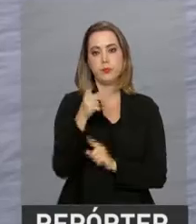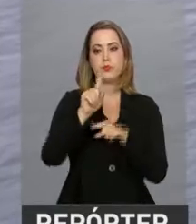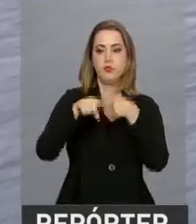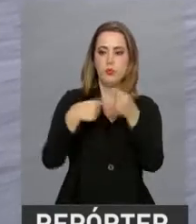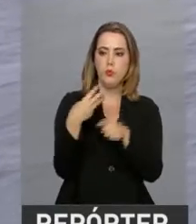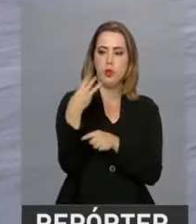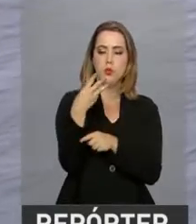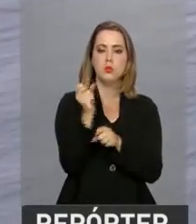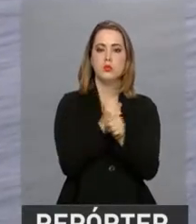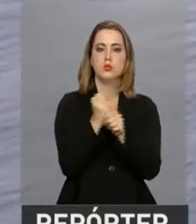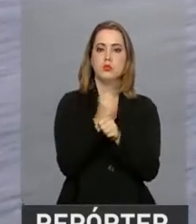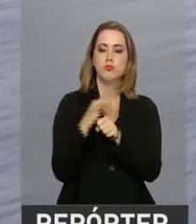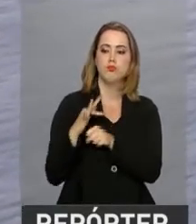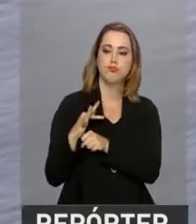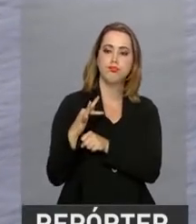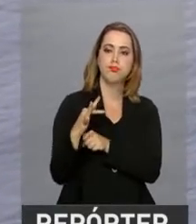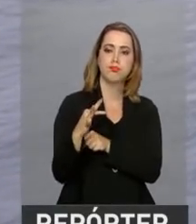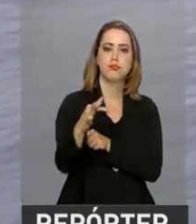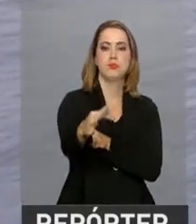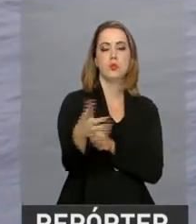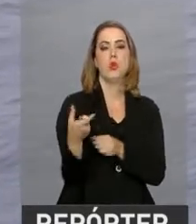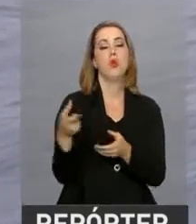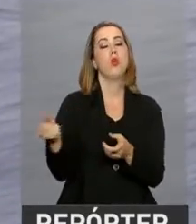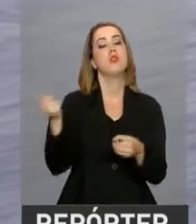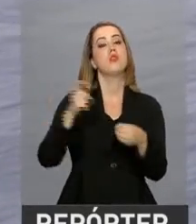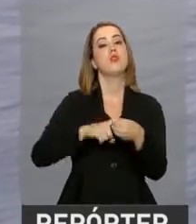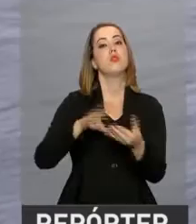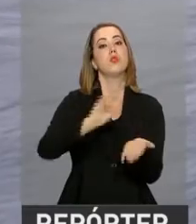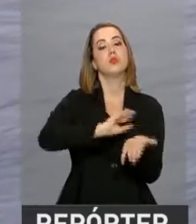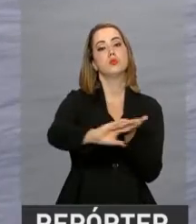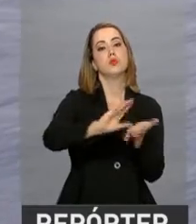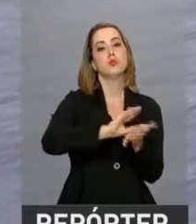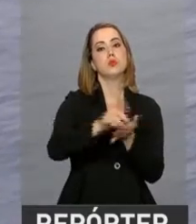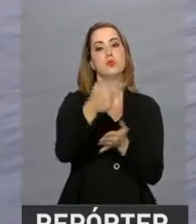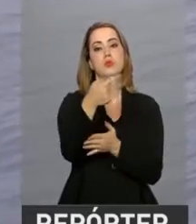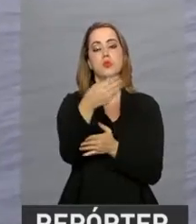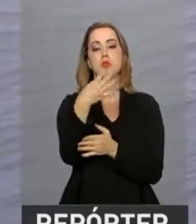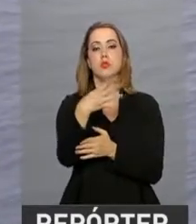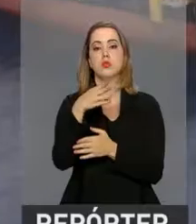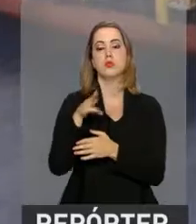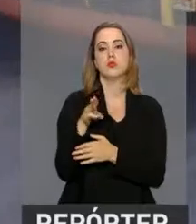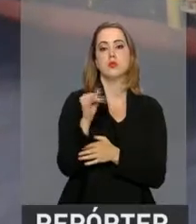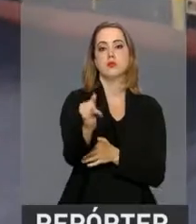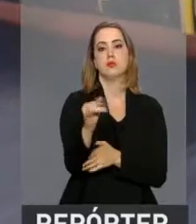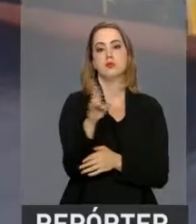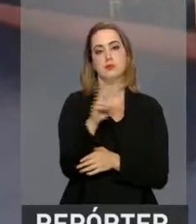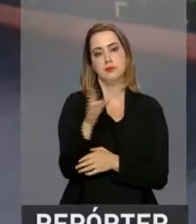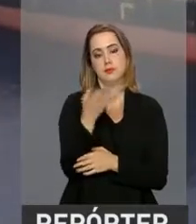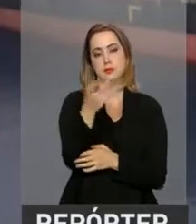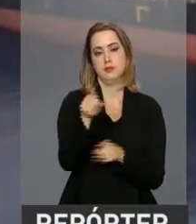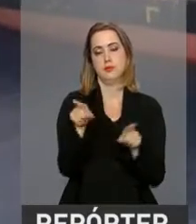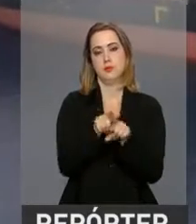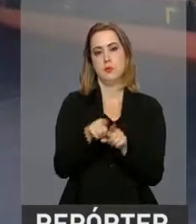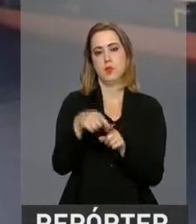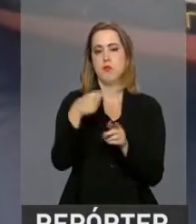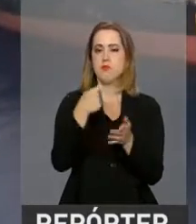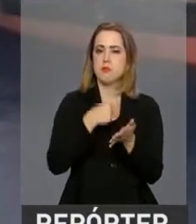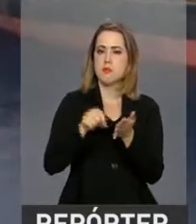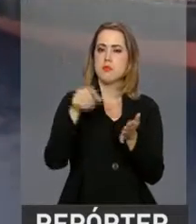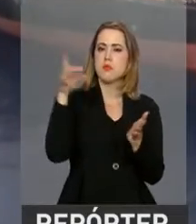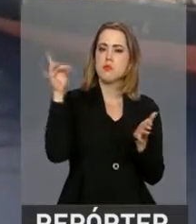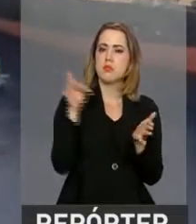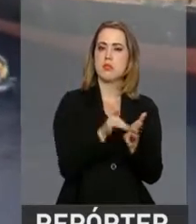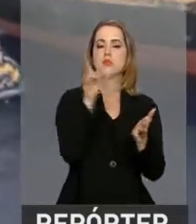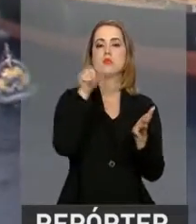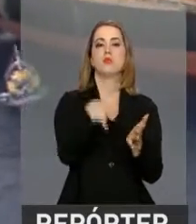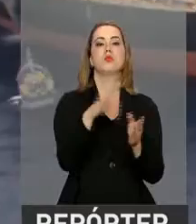seguintes, retomar os investimentos de cerca de 74 bilhões de reais previstos. Caso seguido à risca, o plano